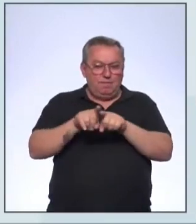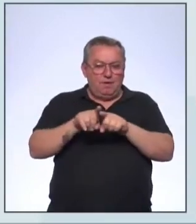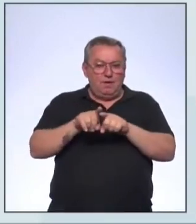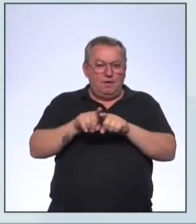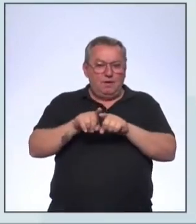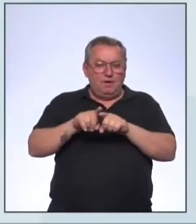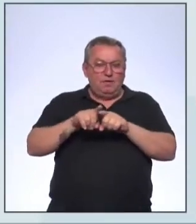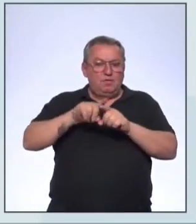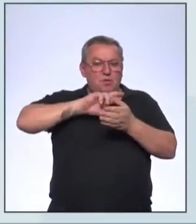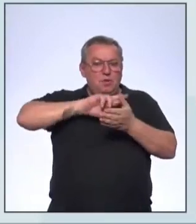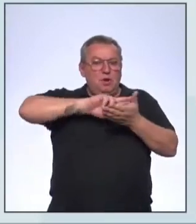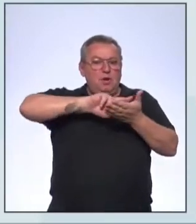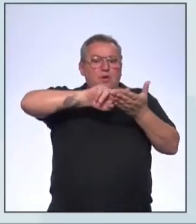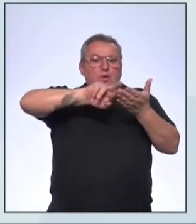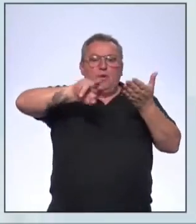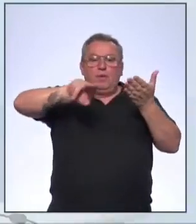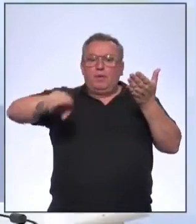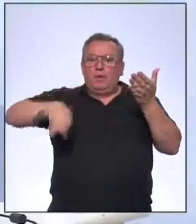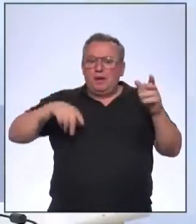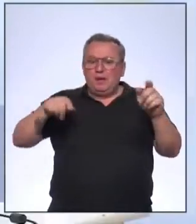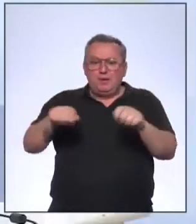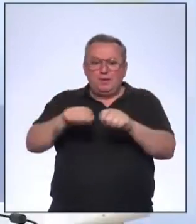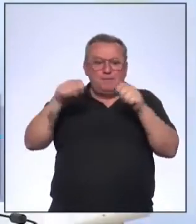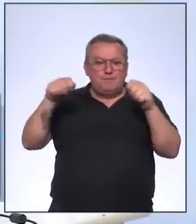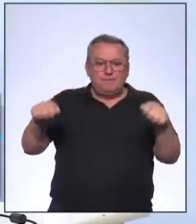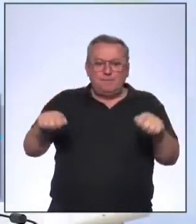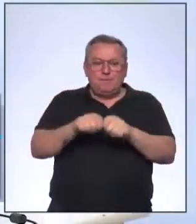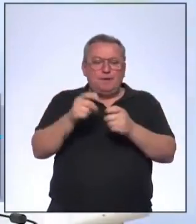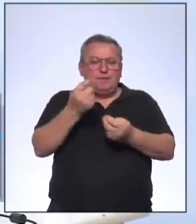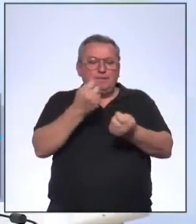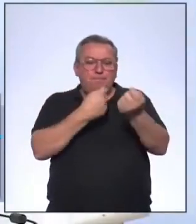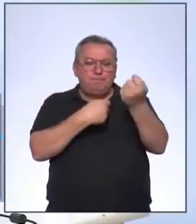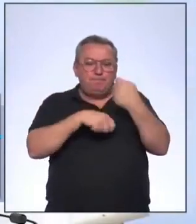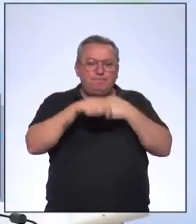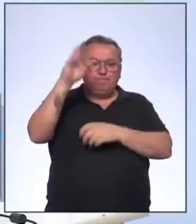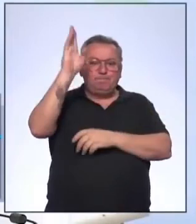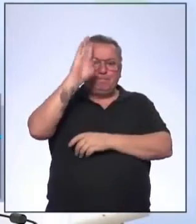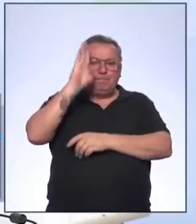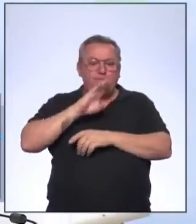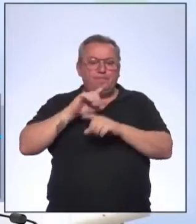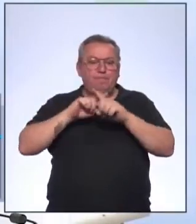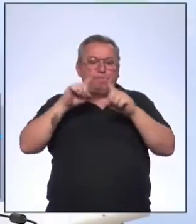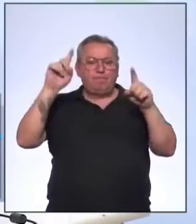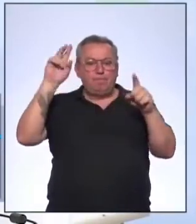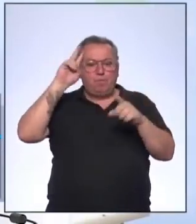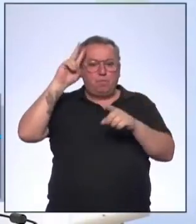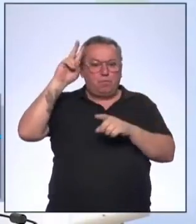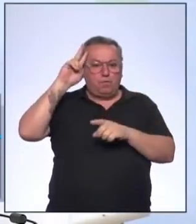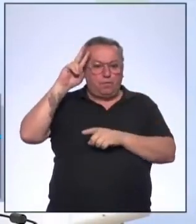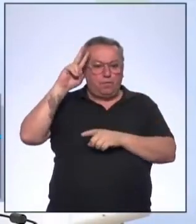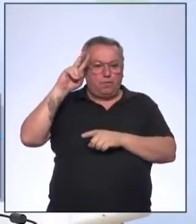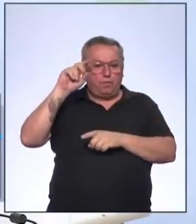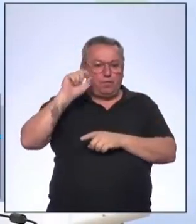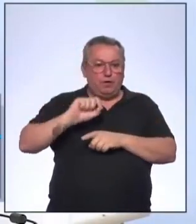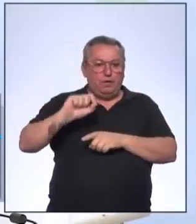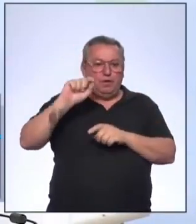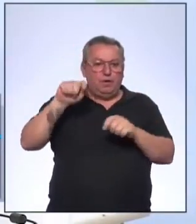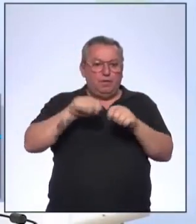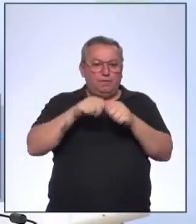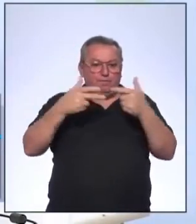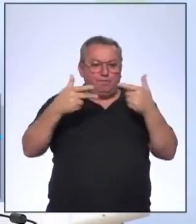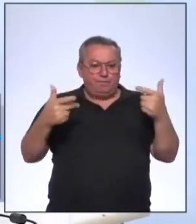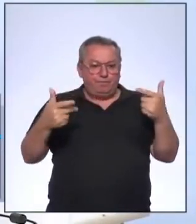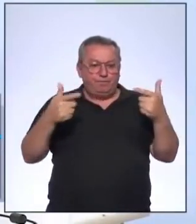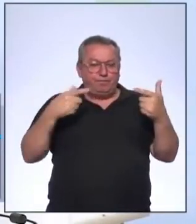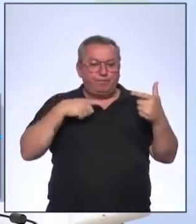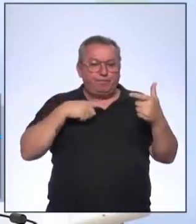uma diversidade de produção econômica no Brasil, né? Mas lembrando que boa parte dessa produção